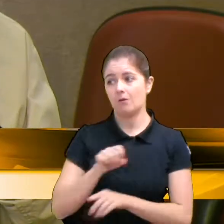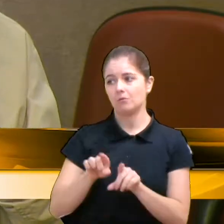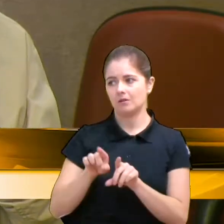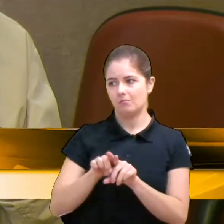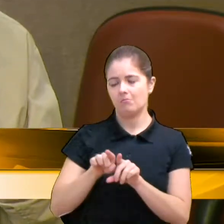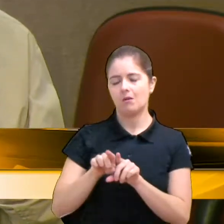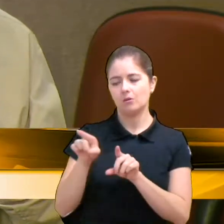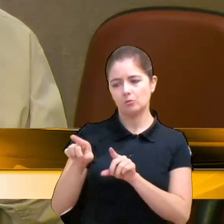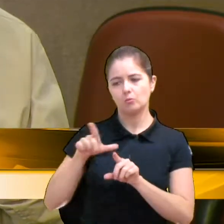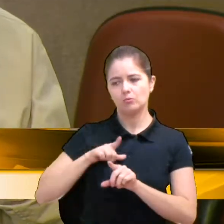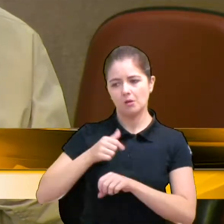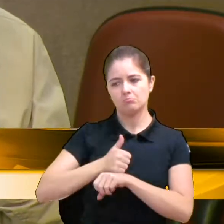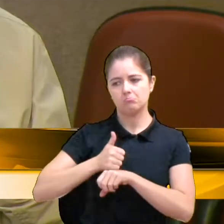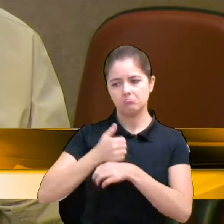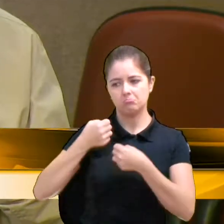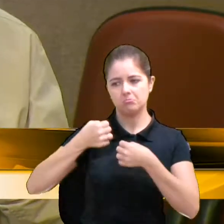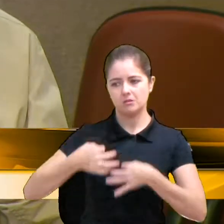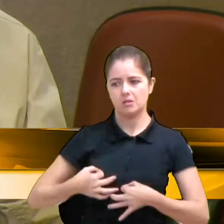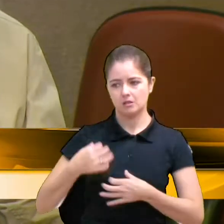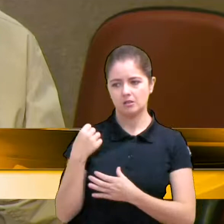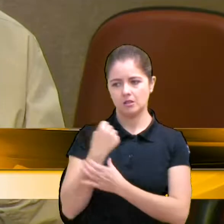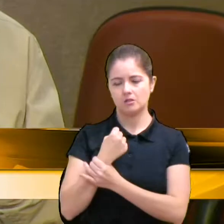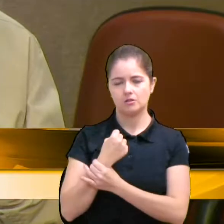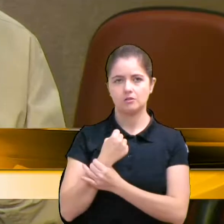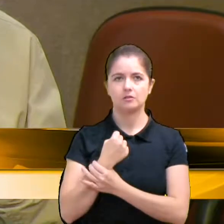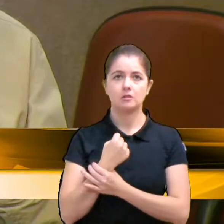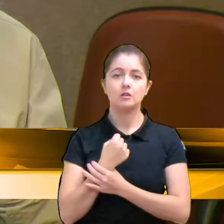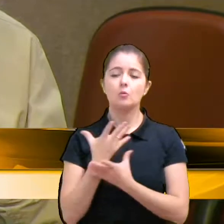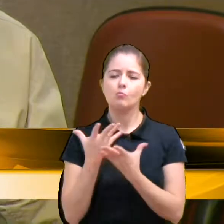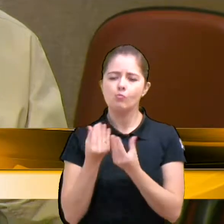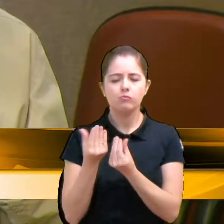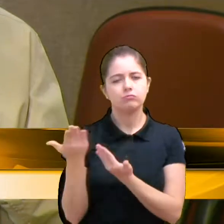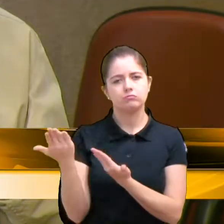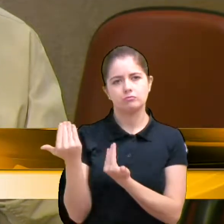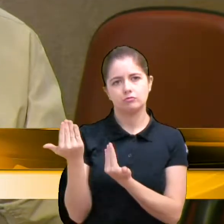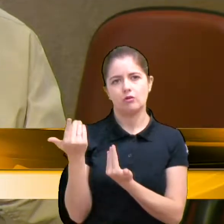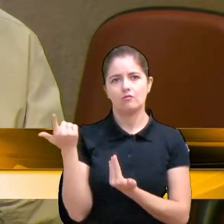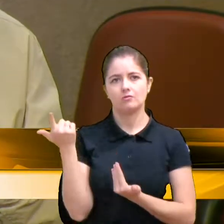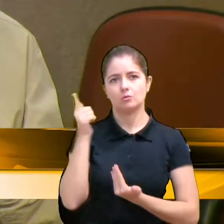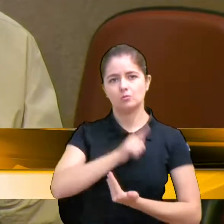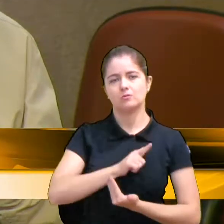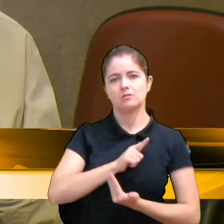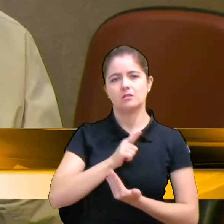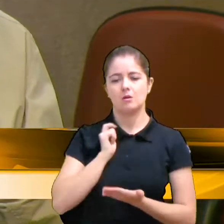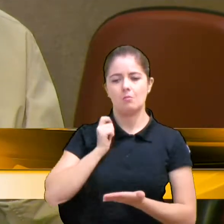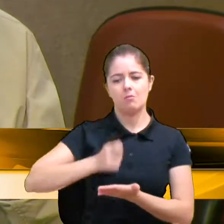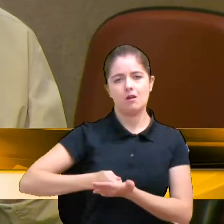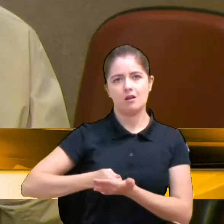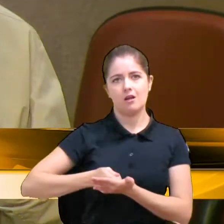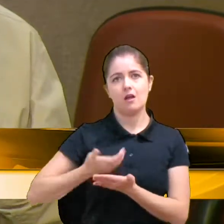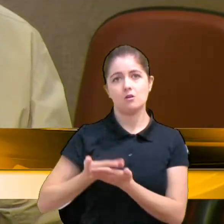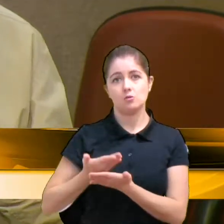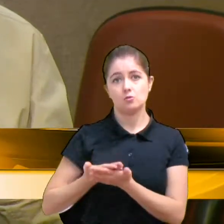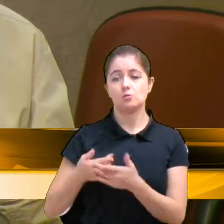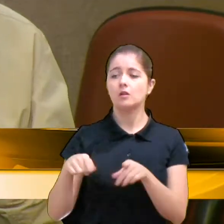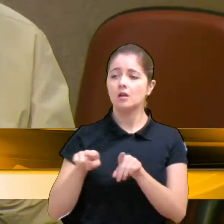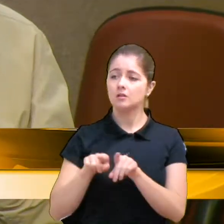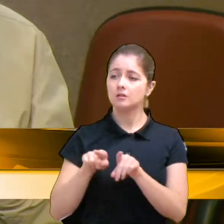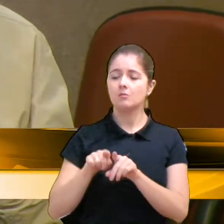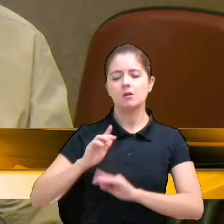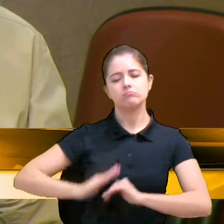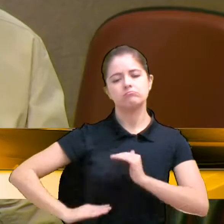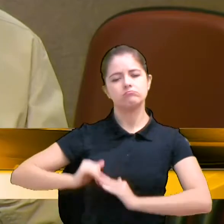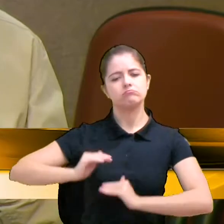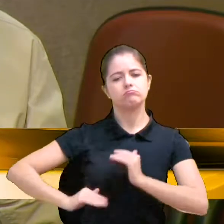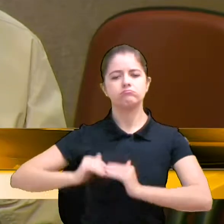E quantos desses jovens conseguiram pagar os seus estudos, constituir a sua vida